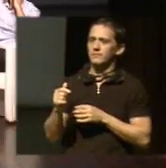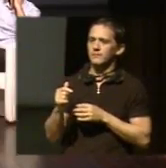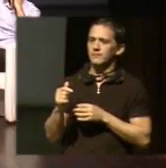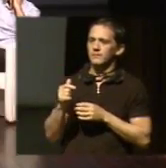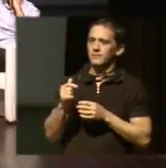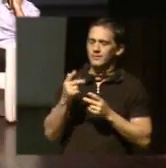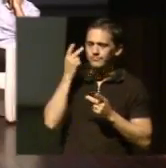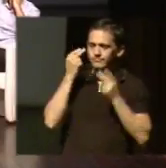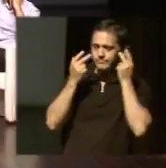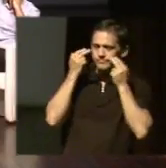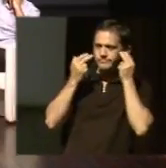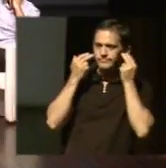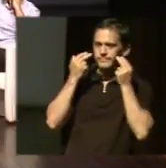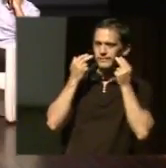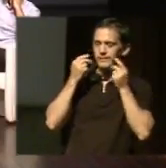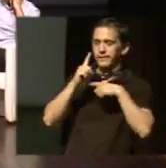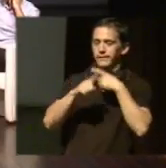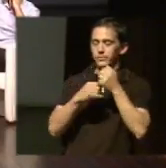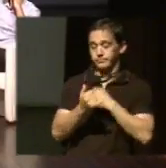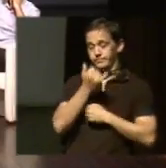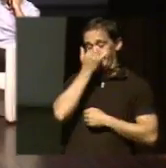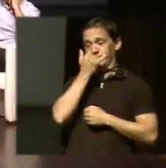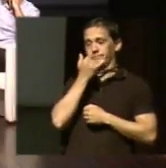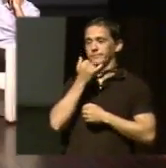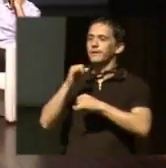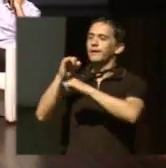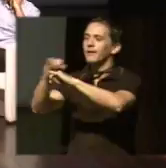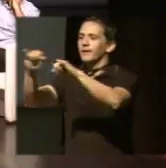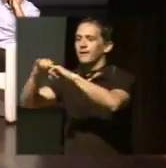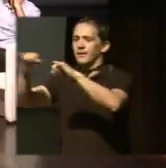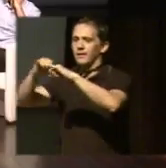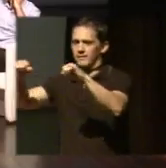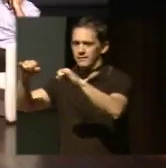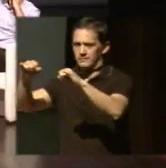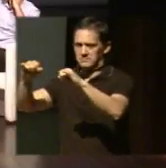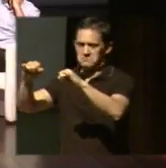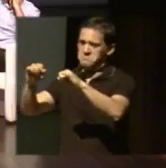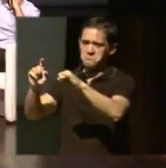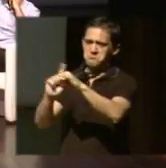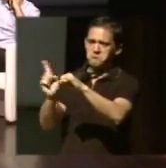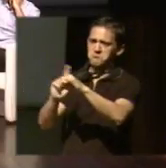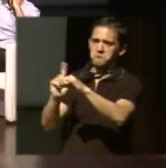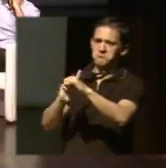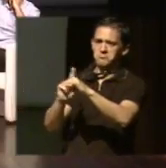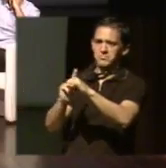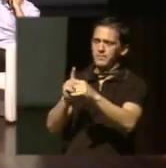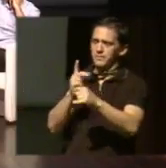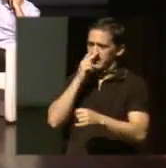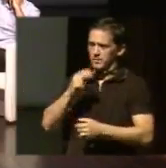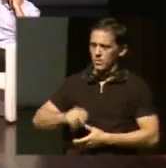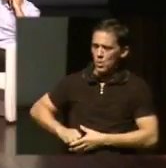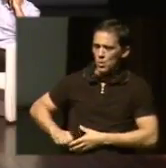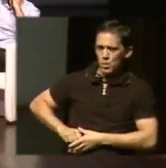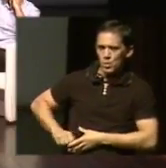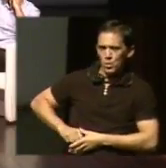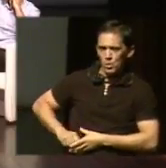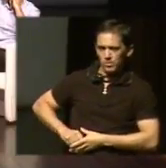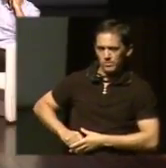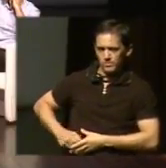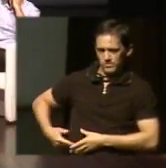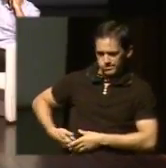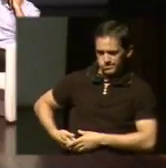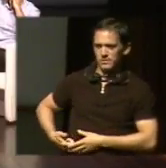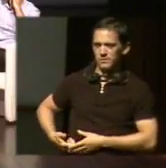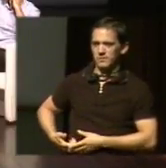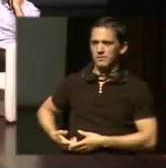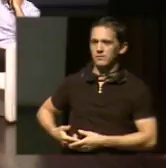contratempos, não, consequências. Tipo, é a mesma coisa que tu fazer uma lipoaspiração e se tu mesmo se cuidando pode